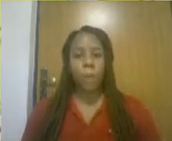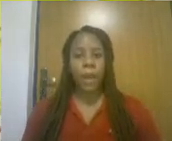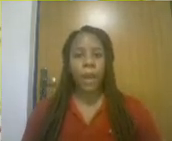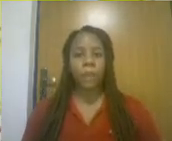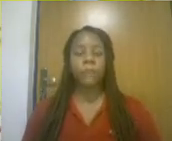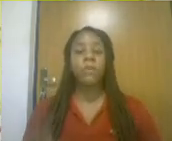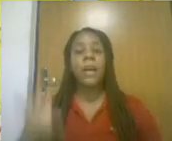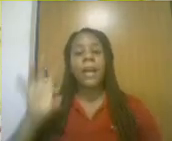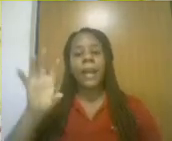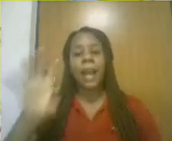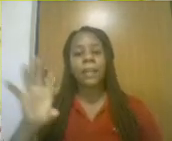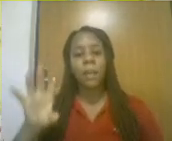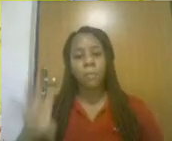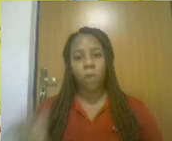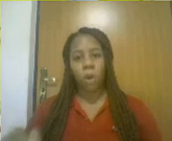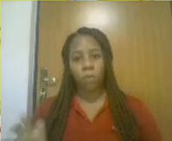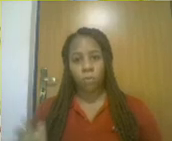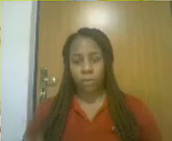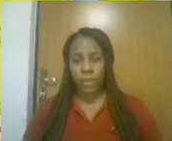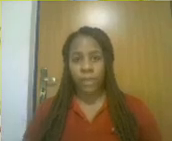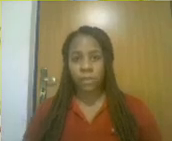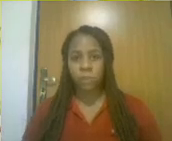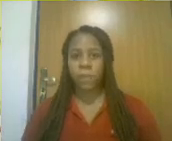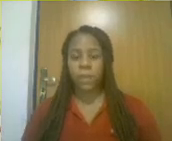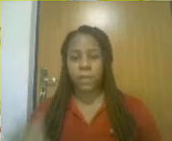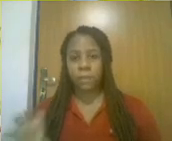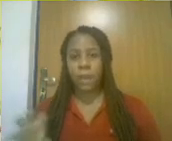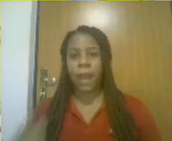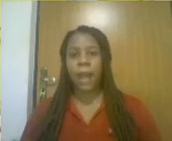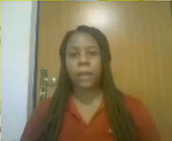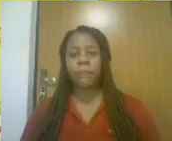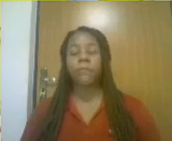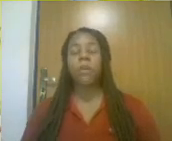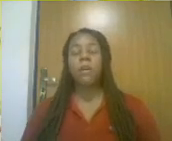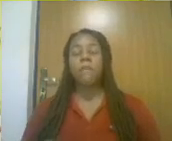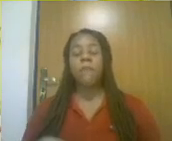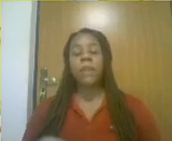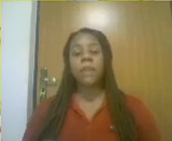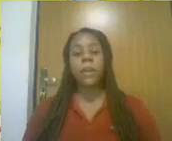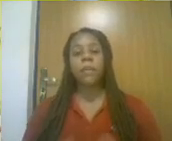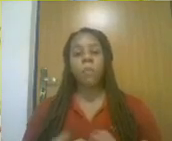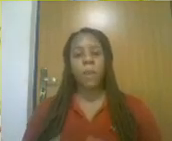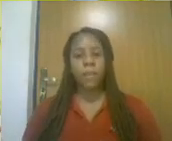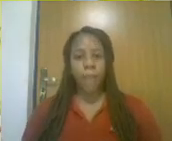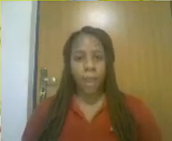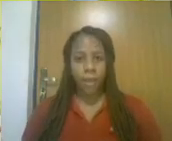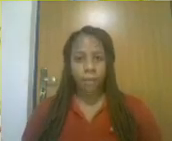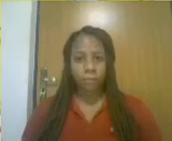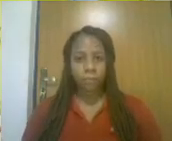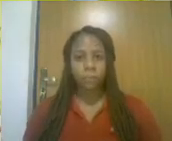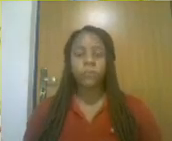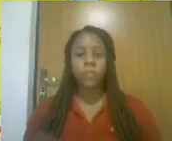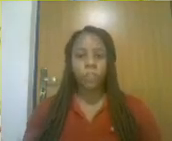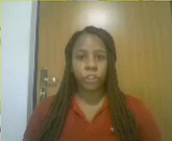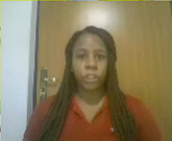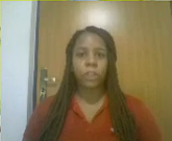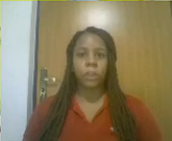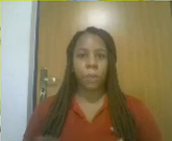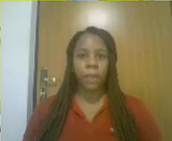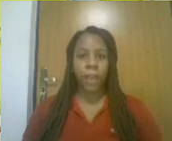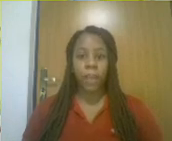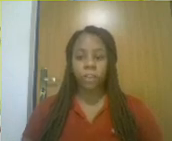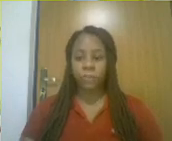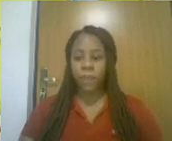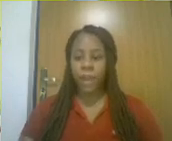o parágrafo. Cada bloco desse parágrafo vai ter uma ideia distinta,